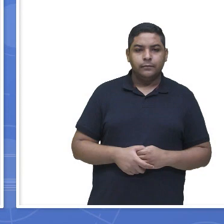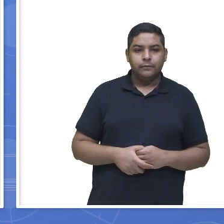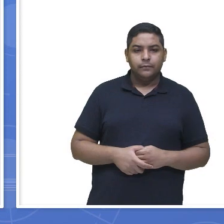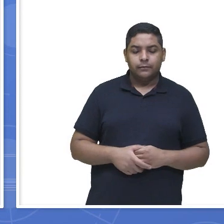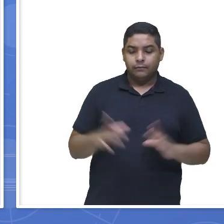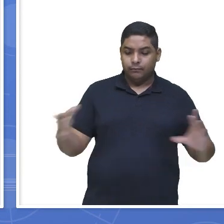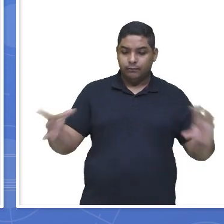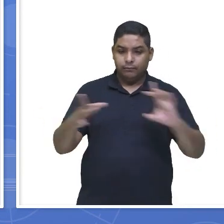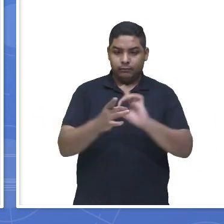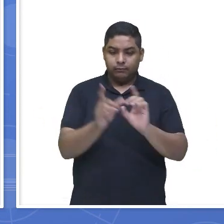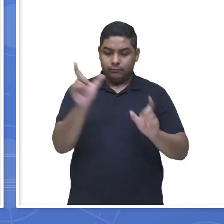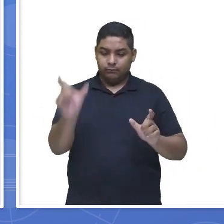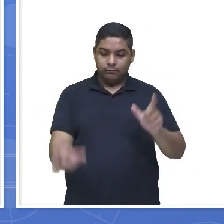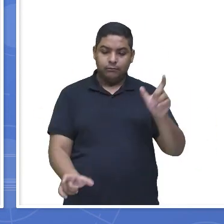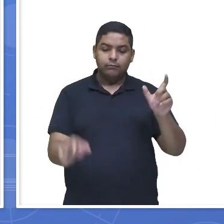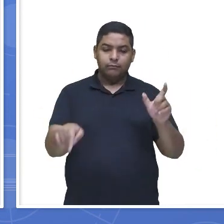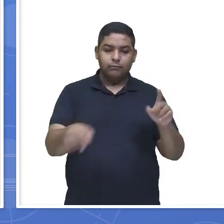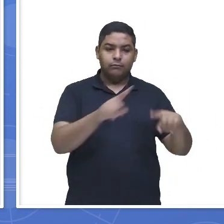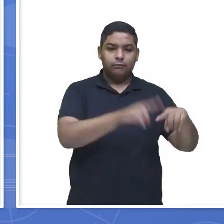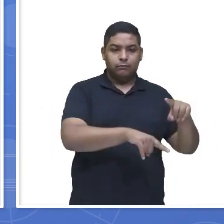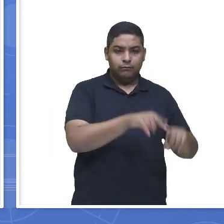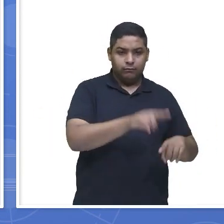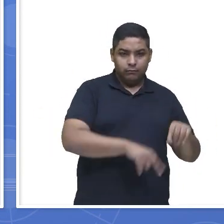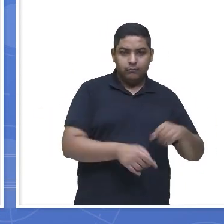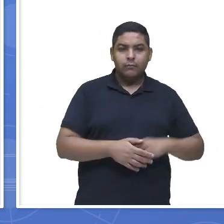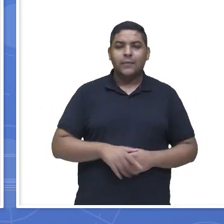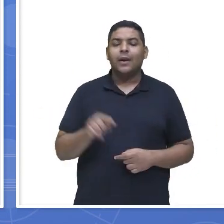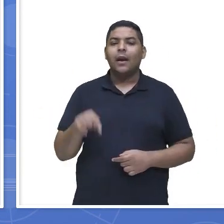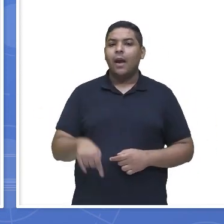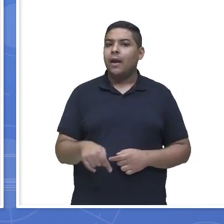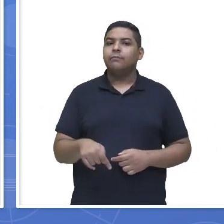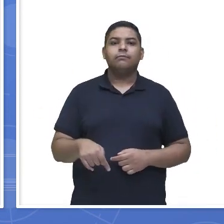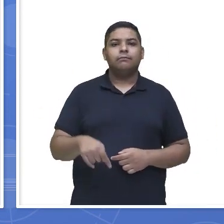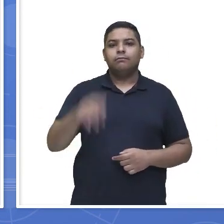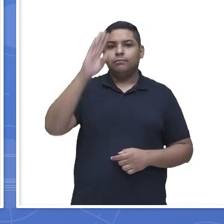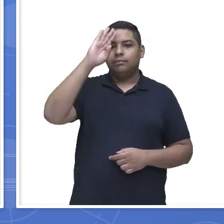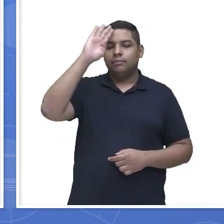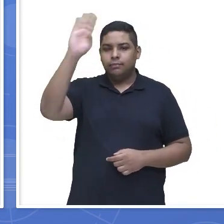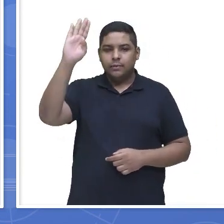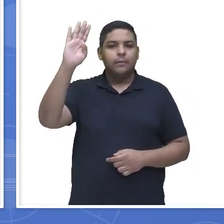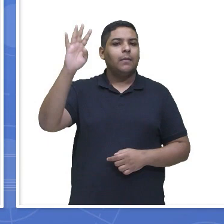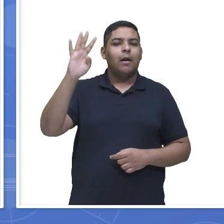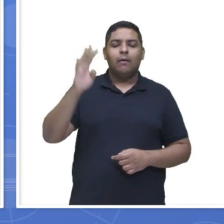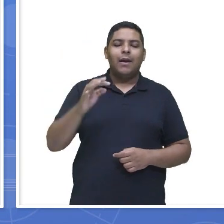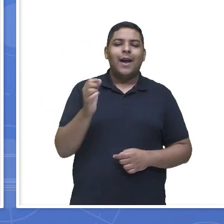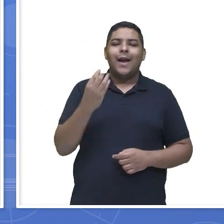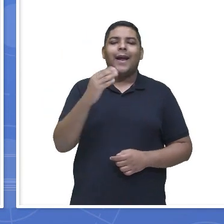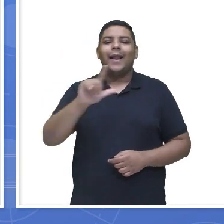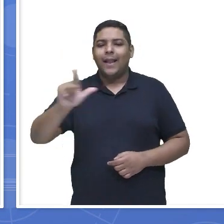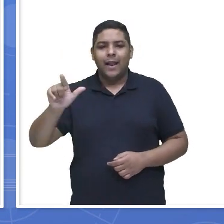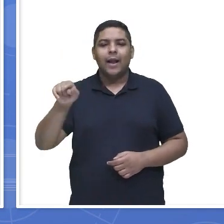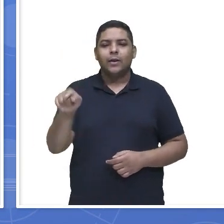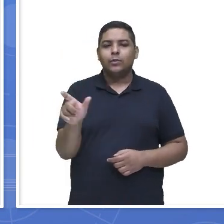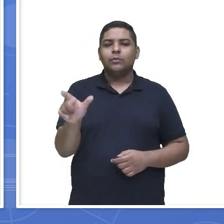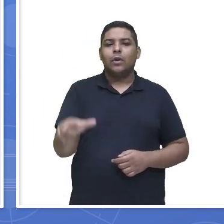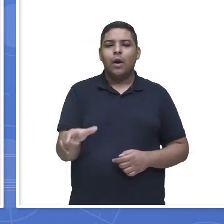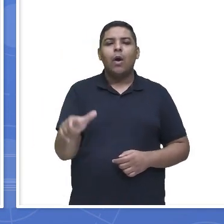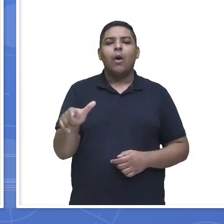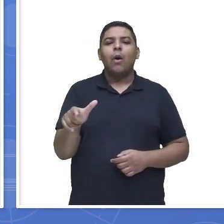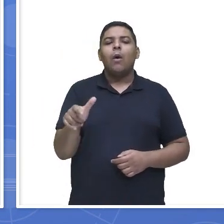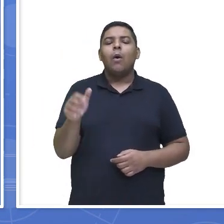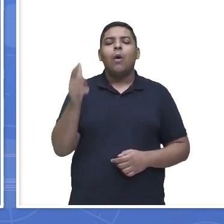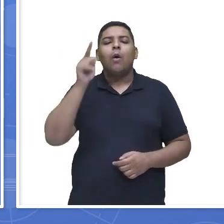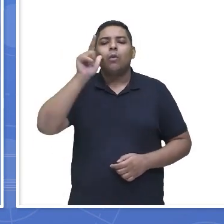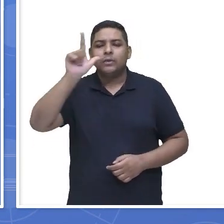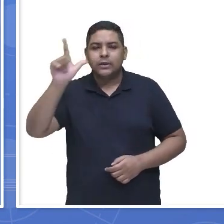relação sujeito-objeto é evidente que o sujeito apreenda o objeto. Em